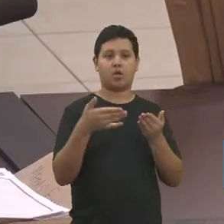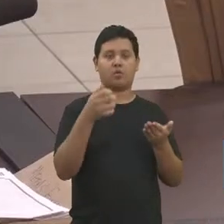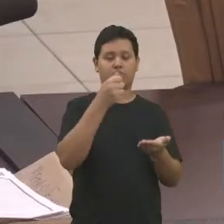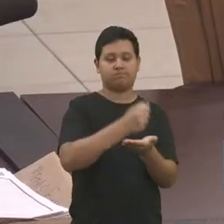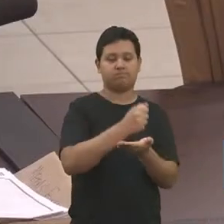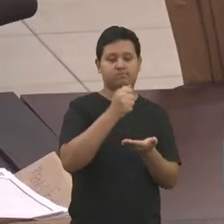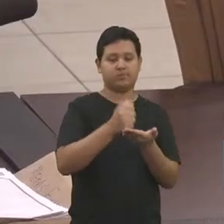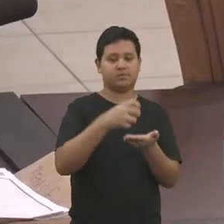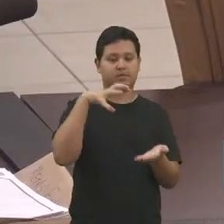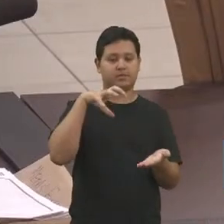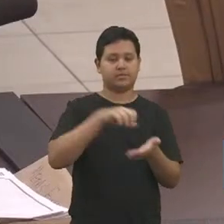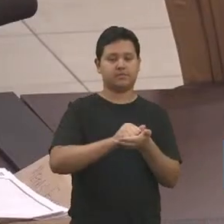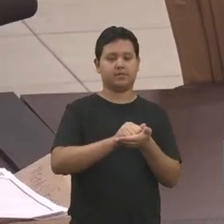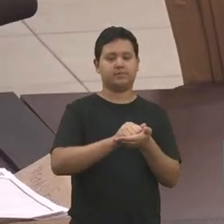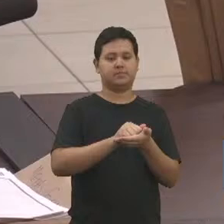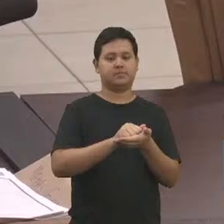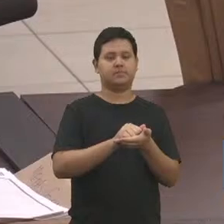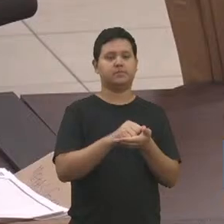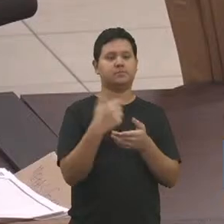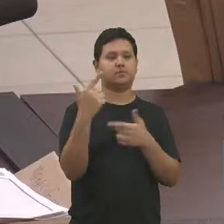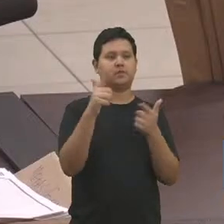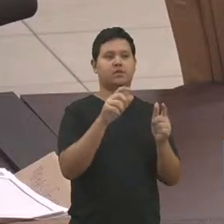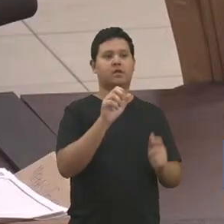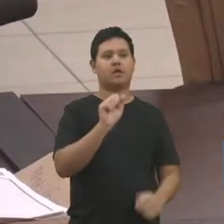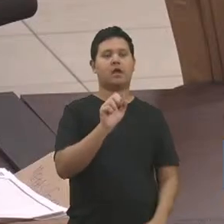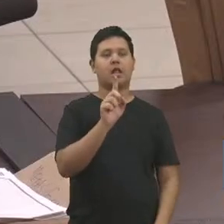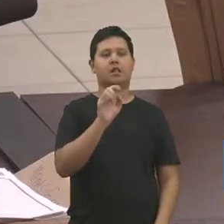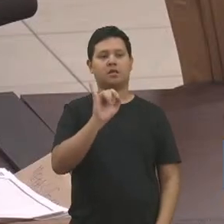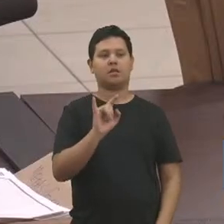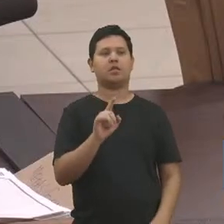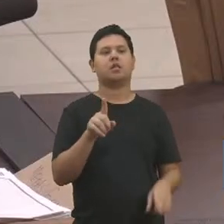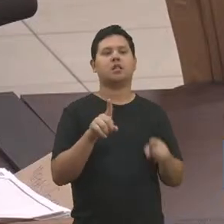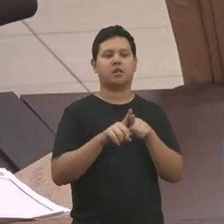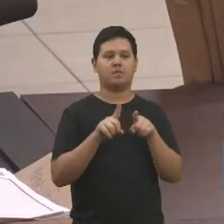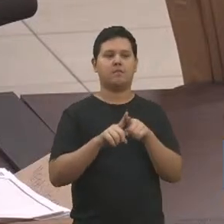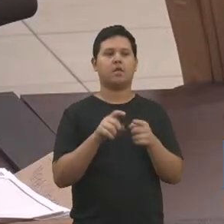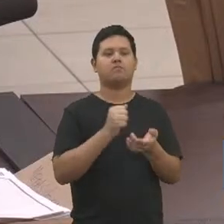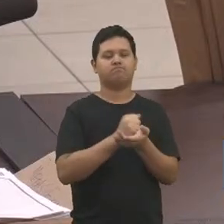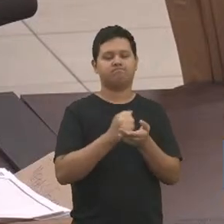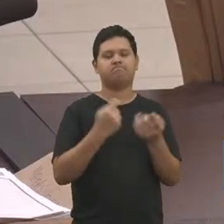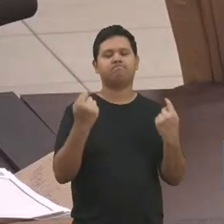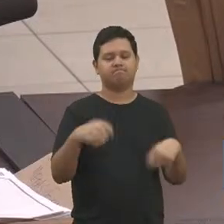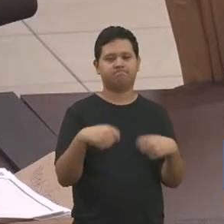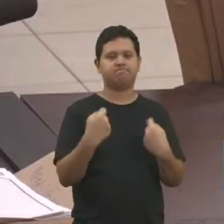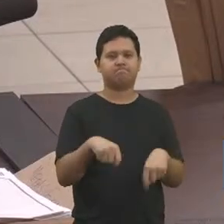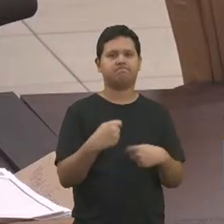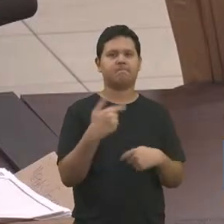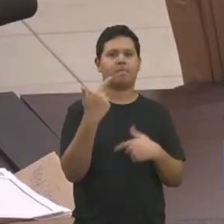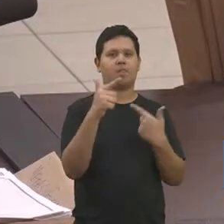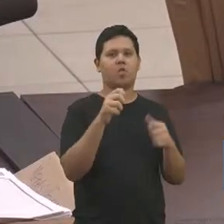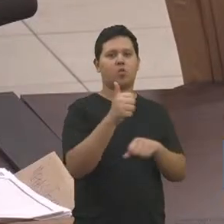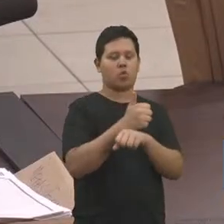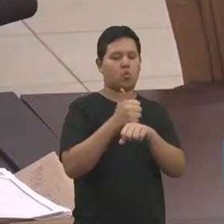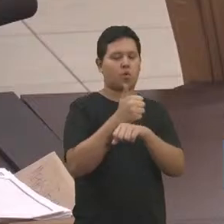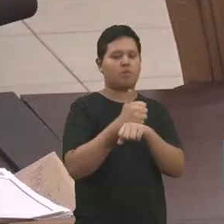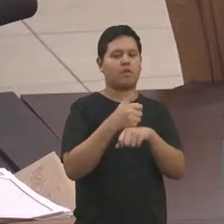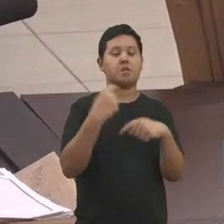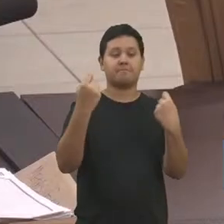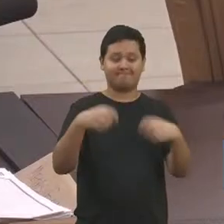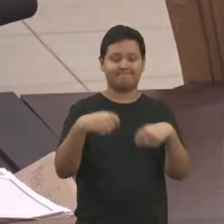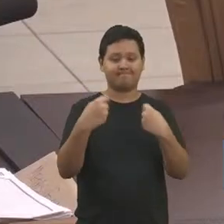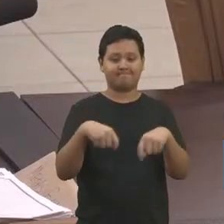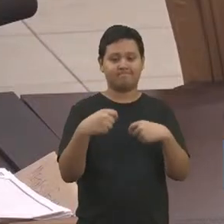principalmente talvez na educação, com os agentes de apoio escolar, que são necessárias, né? São contratações